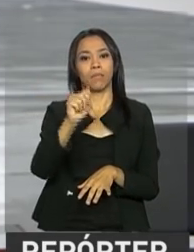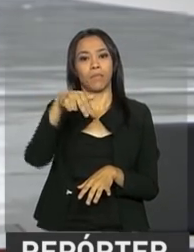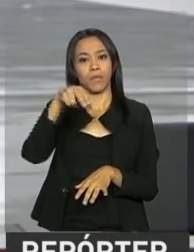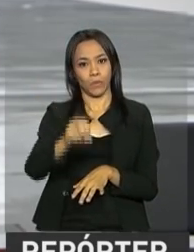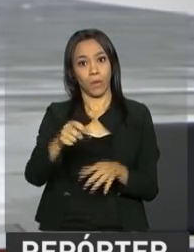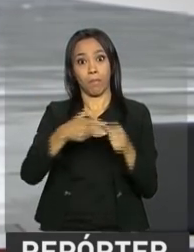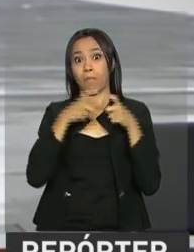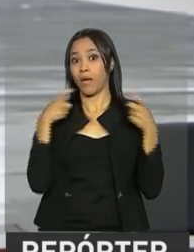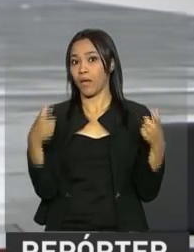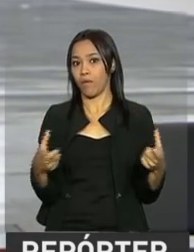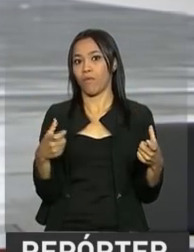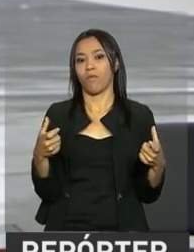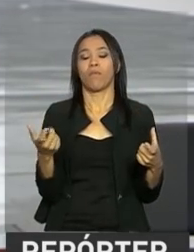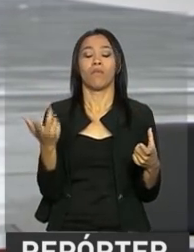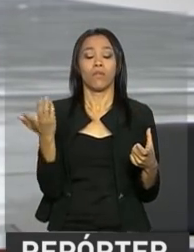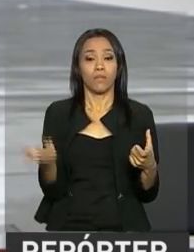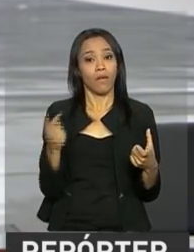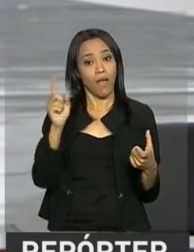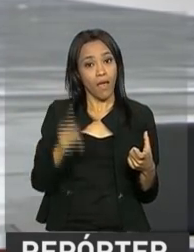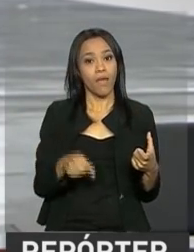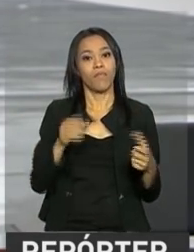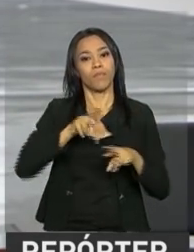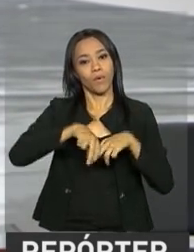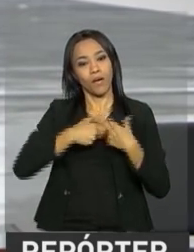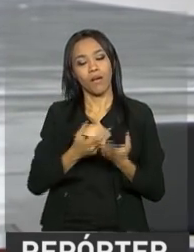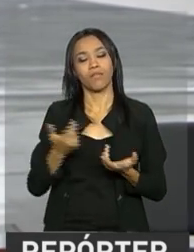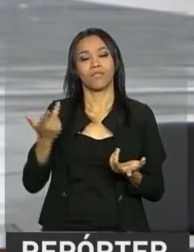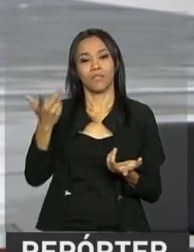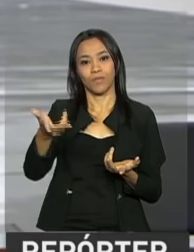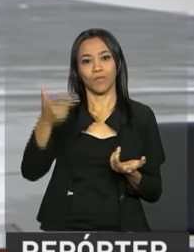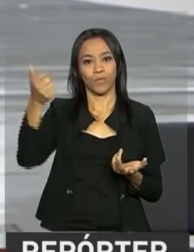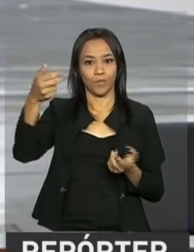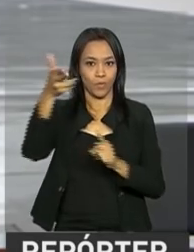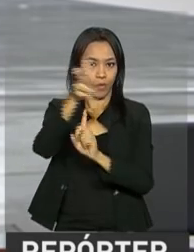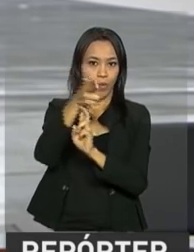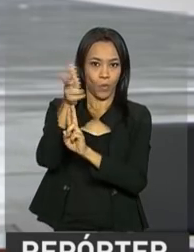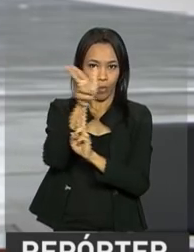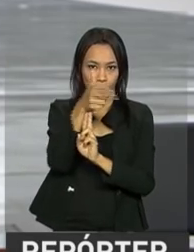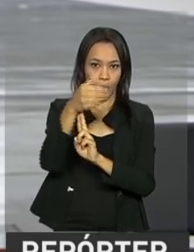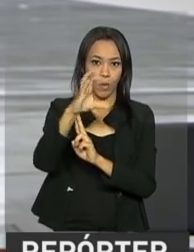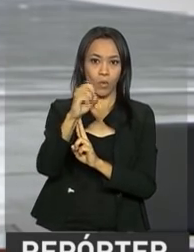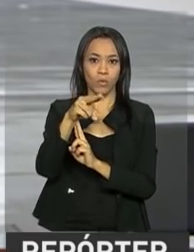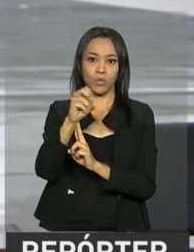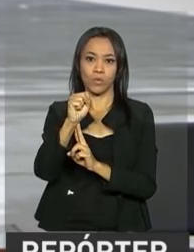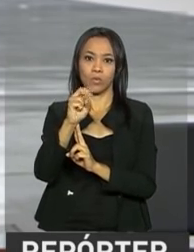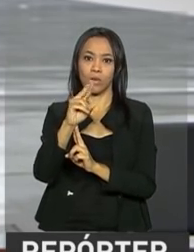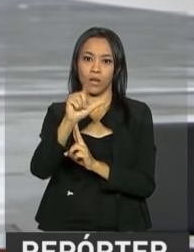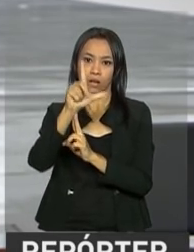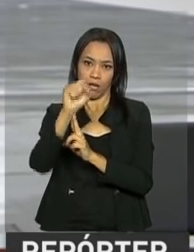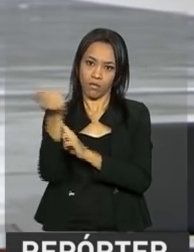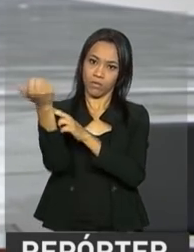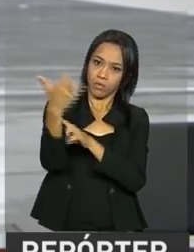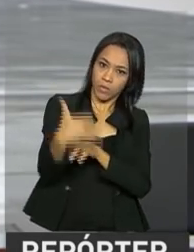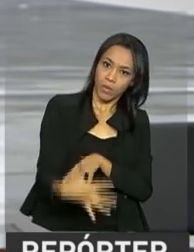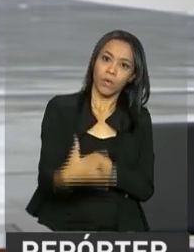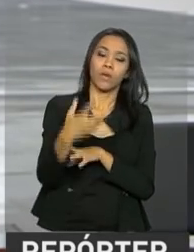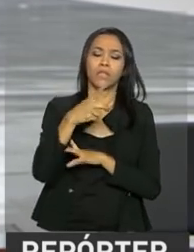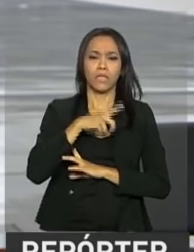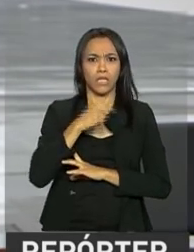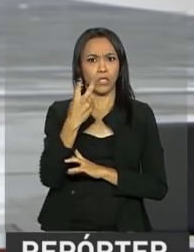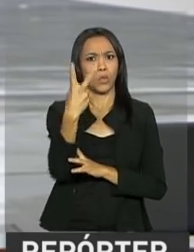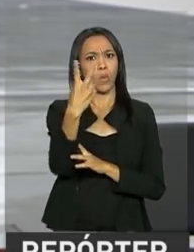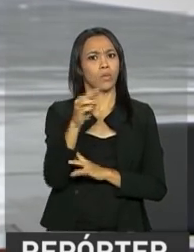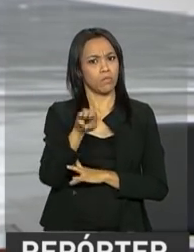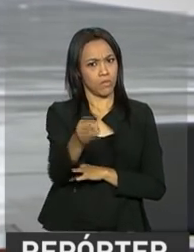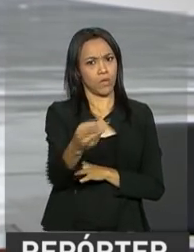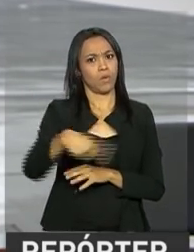Líbano. Isso de acordo aí com o consulado libanês em São Paulo. São cerca de 2 milhões de libaneses e descendentes vivendo só na